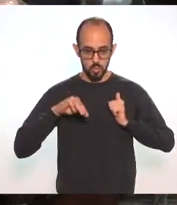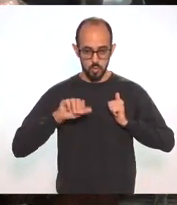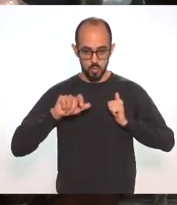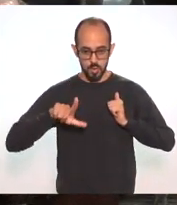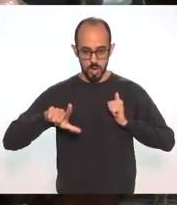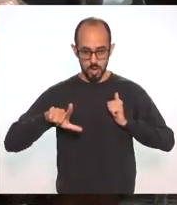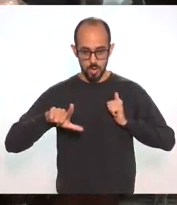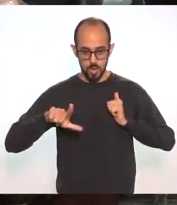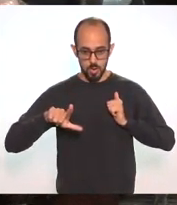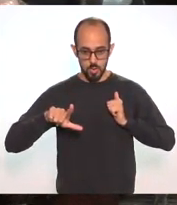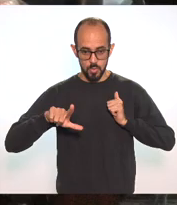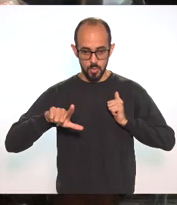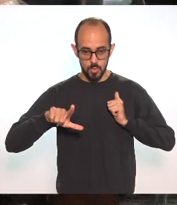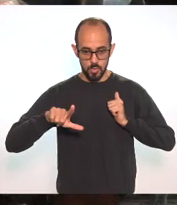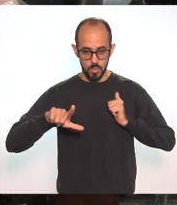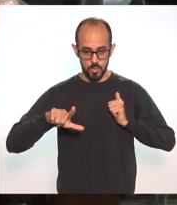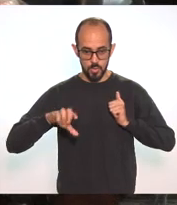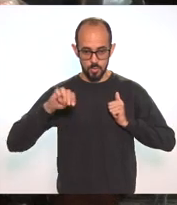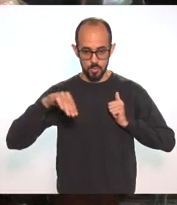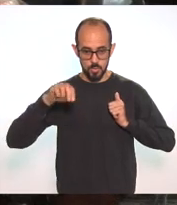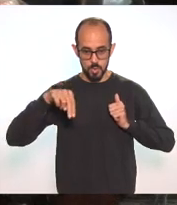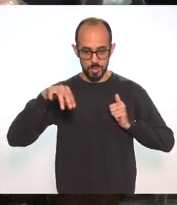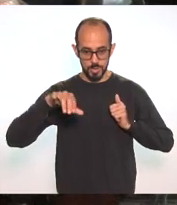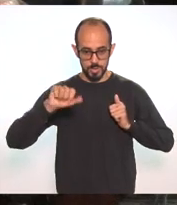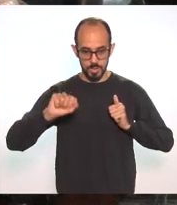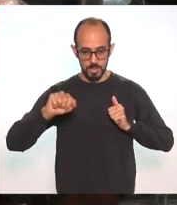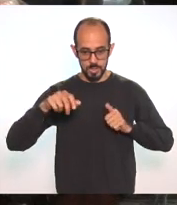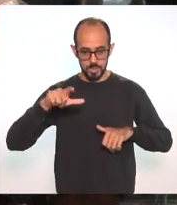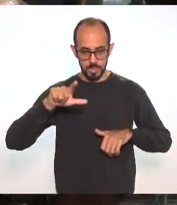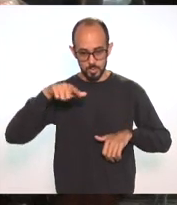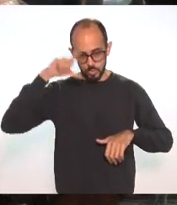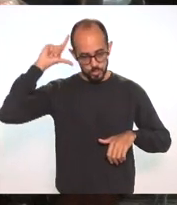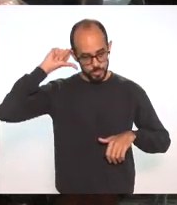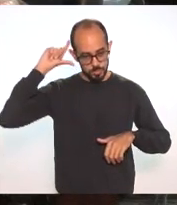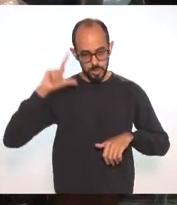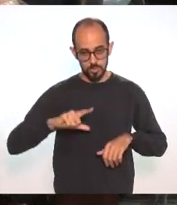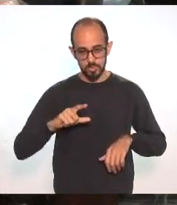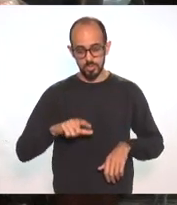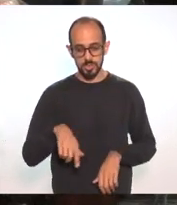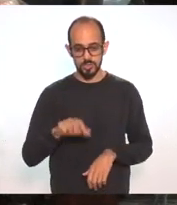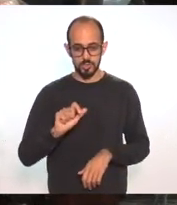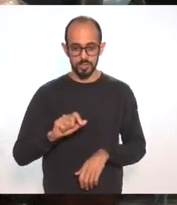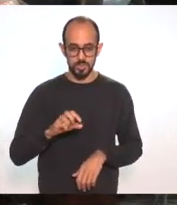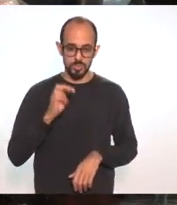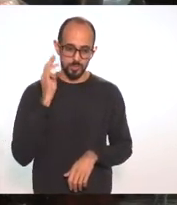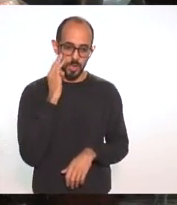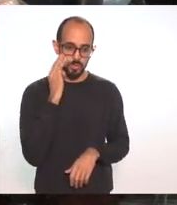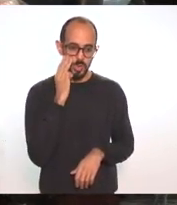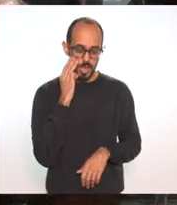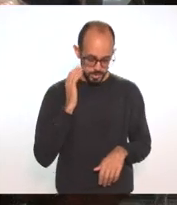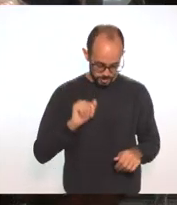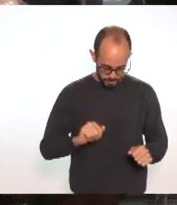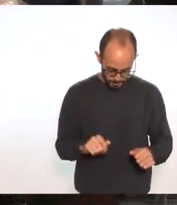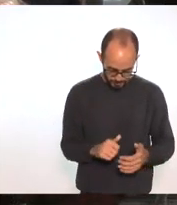abstenção, Mônica, presidente. Mônica e Luiz Paulo. Declaração. Declaração. Valdeque, declaração. Mas quem